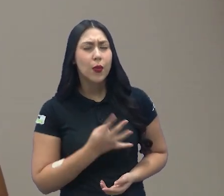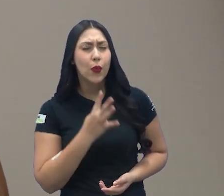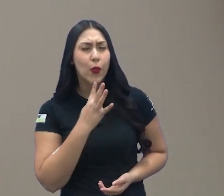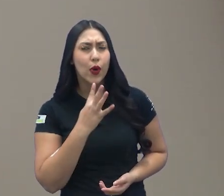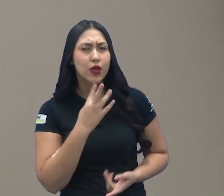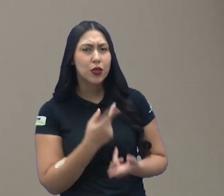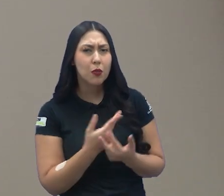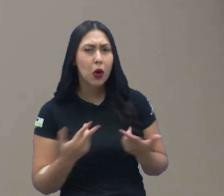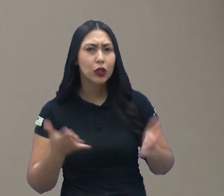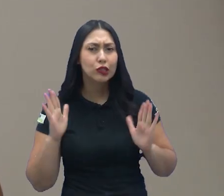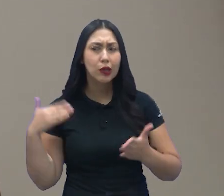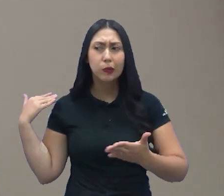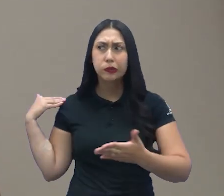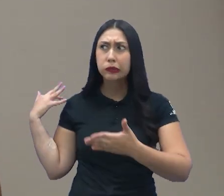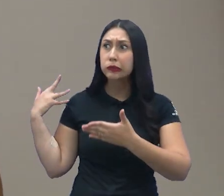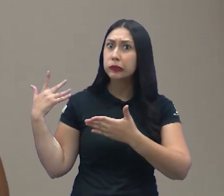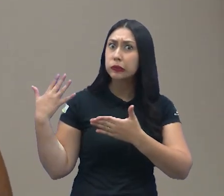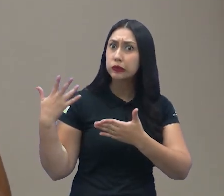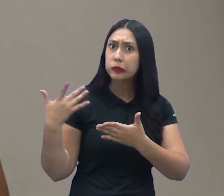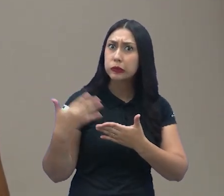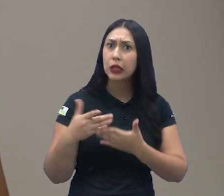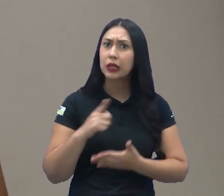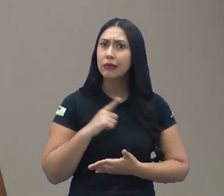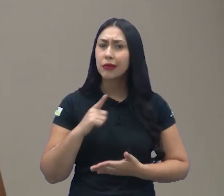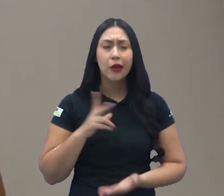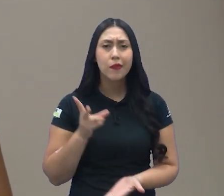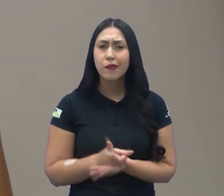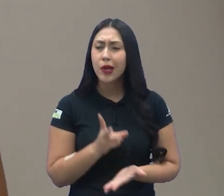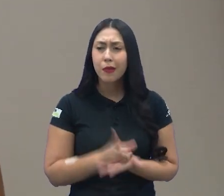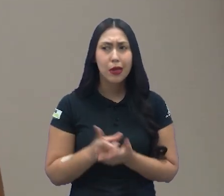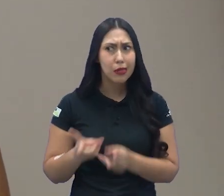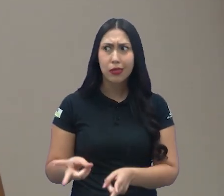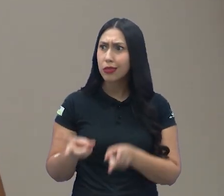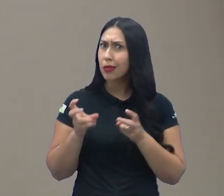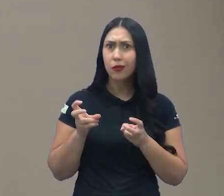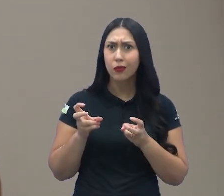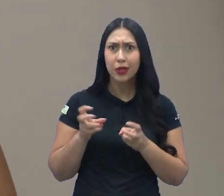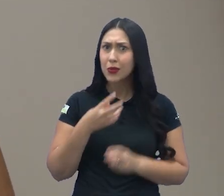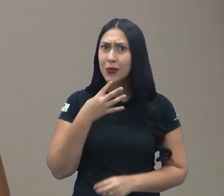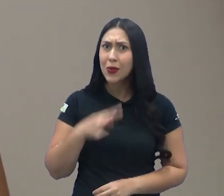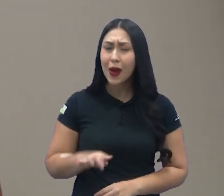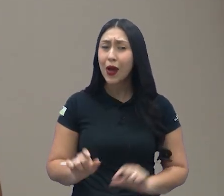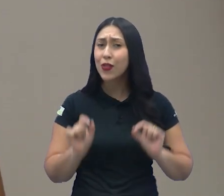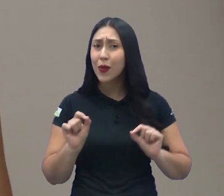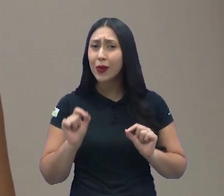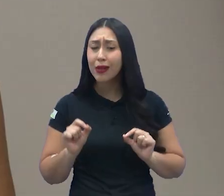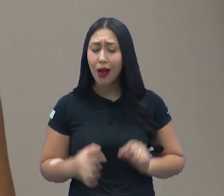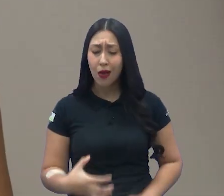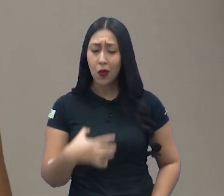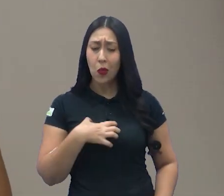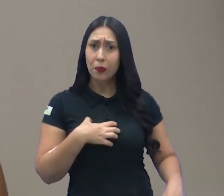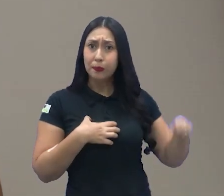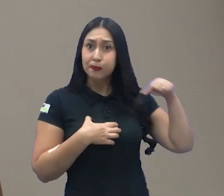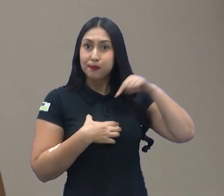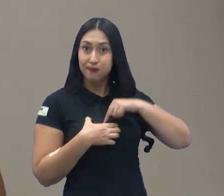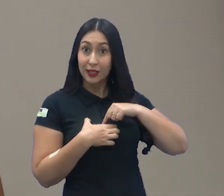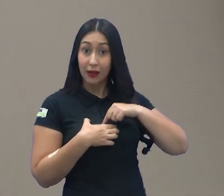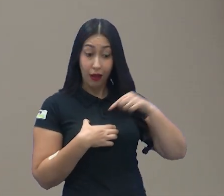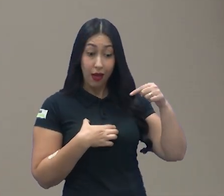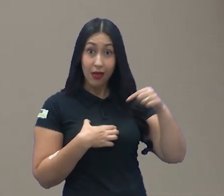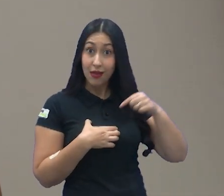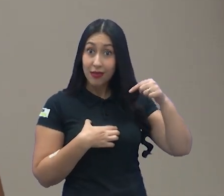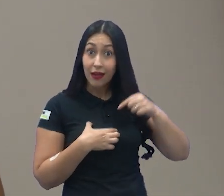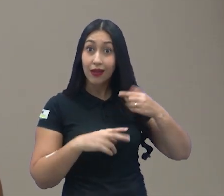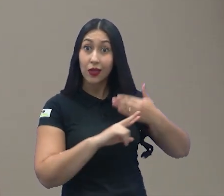vida, mesmo quando a gente ainda nem sabe dar nome a isso, o nosso temperamento. Ele influencia nas emoções,